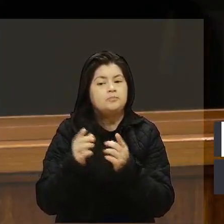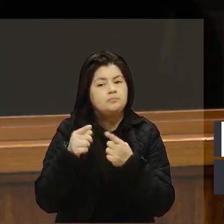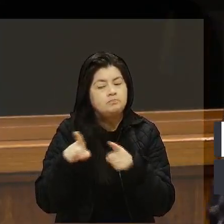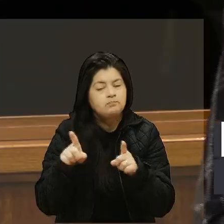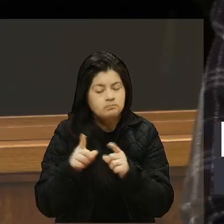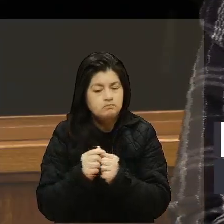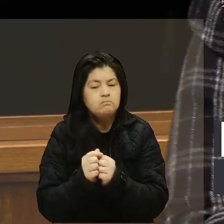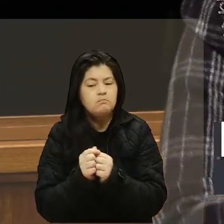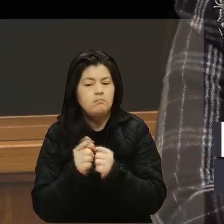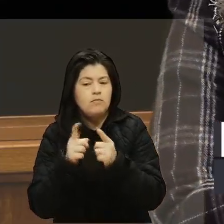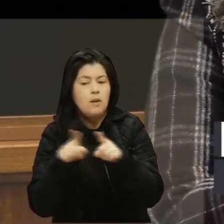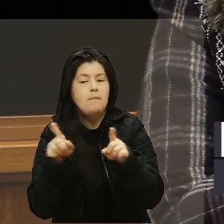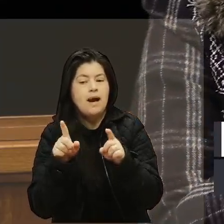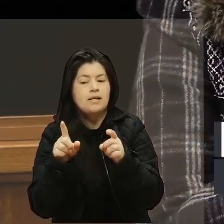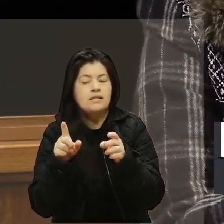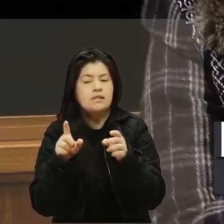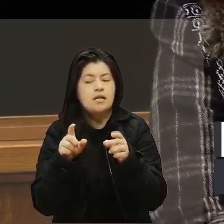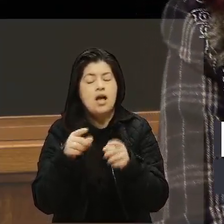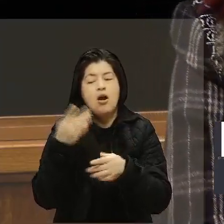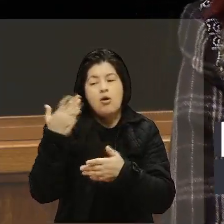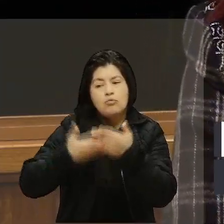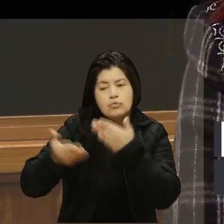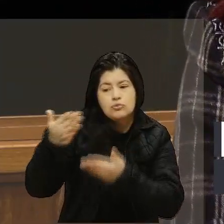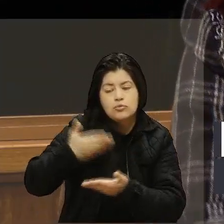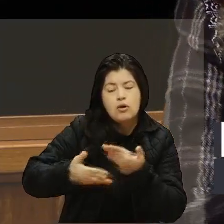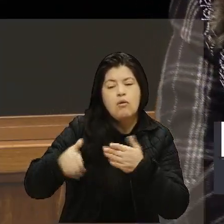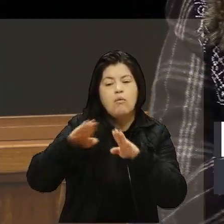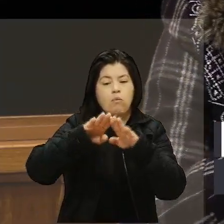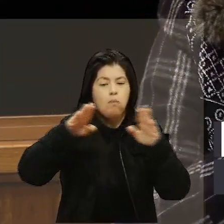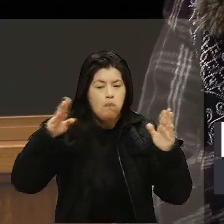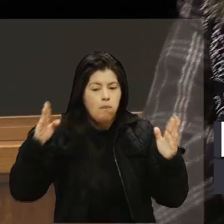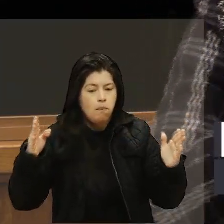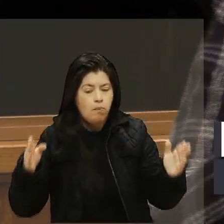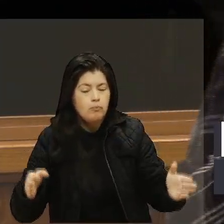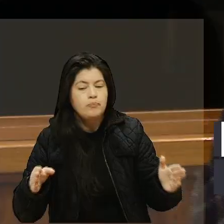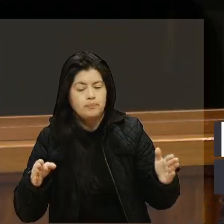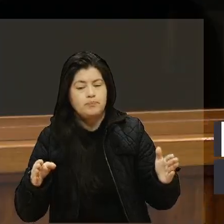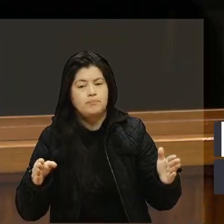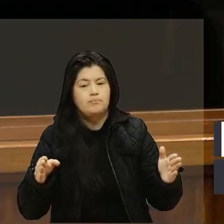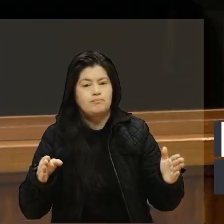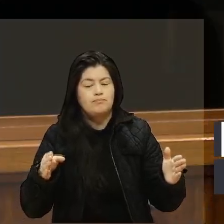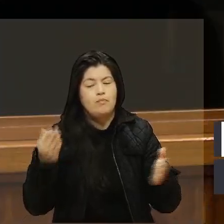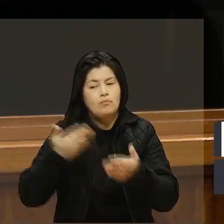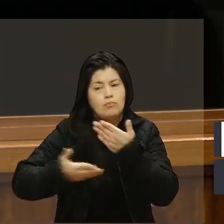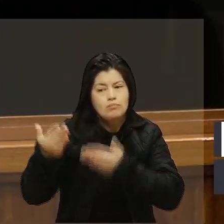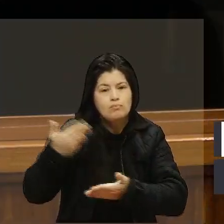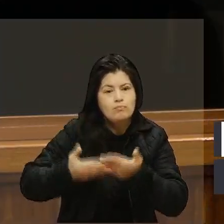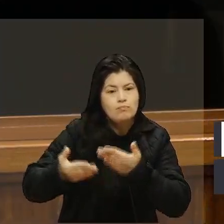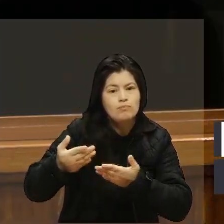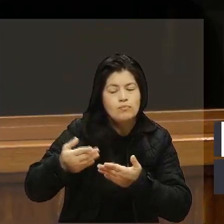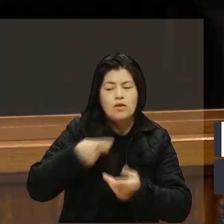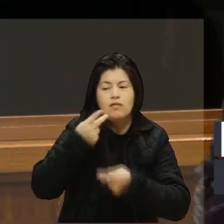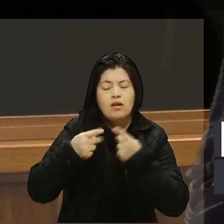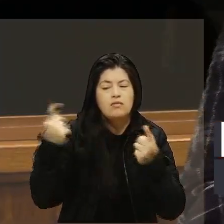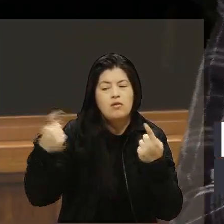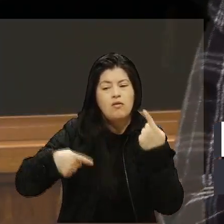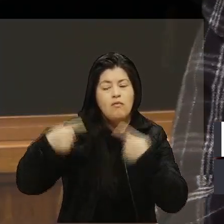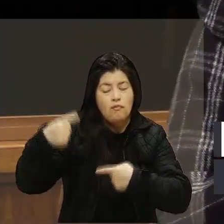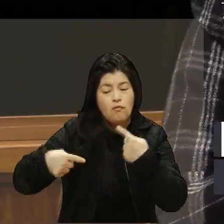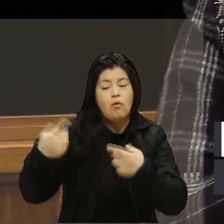quando uma bancada discute, quando o presidente do partido está lá e tem gente que vota contra.